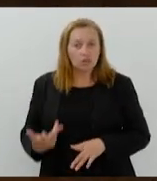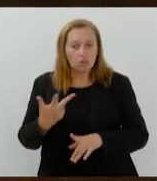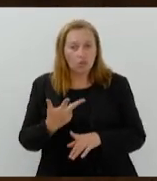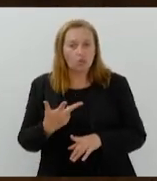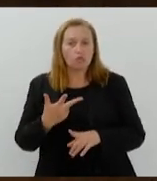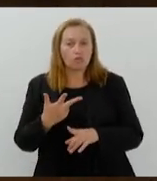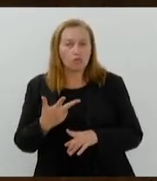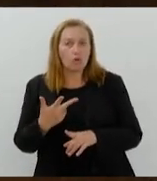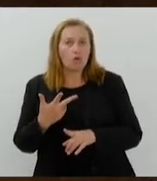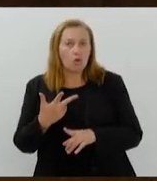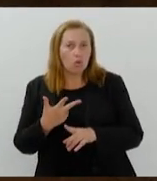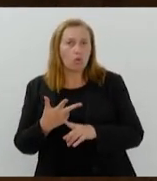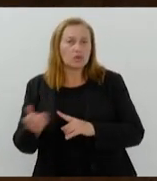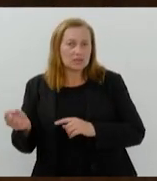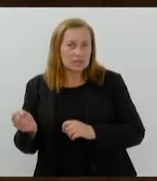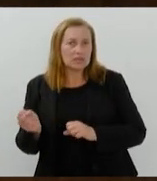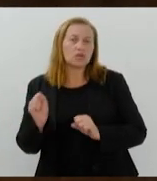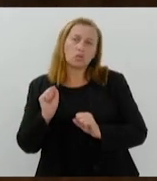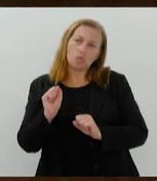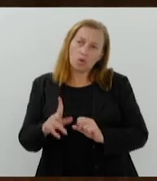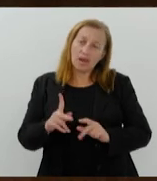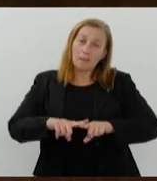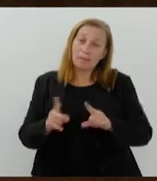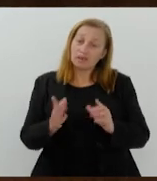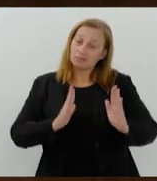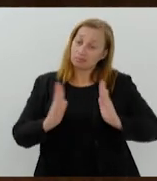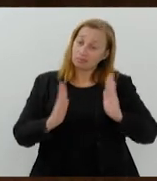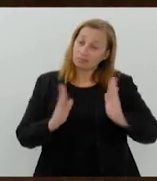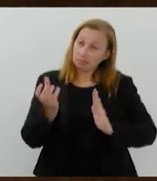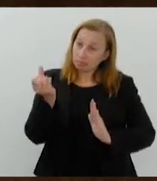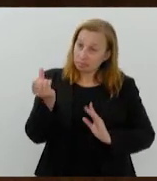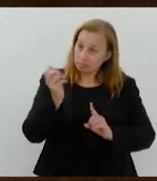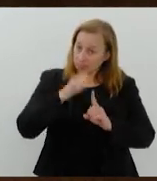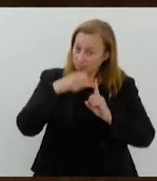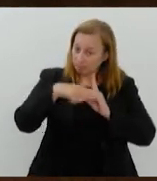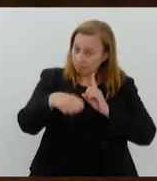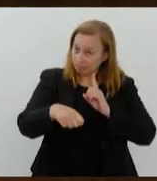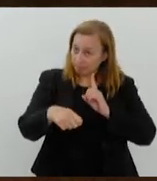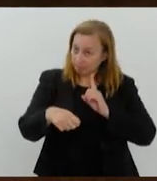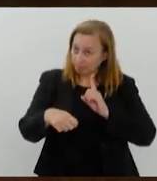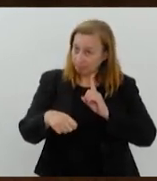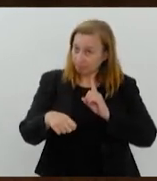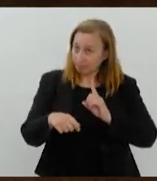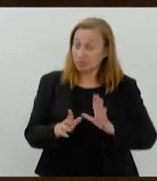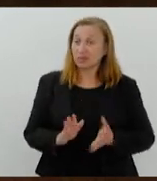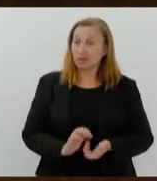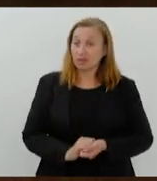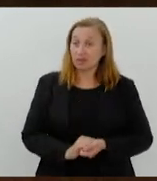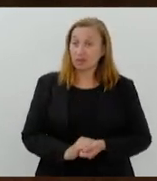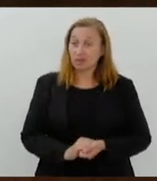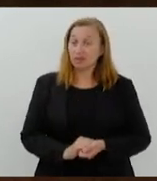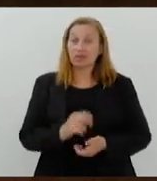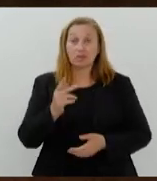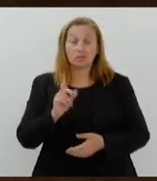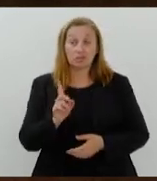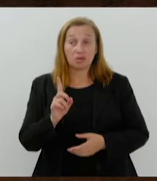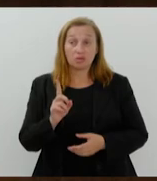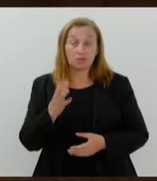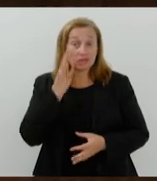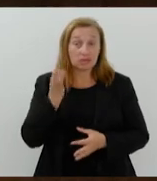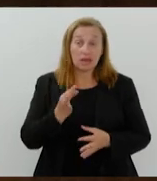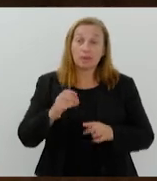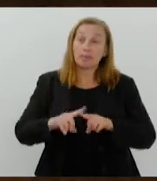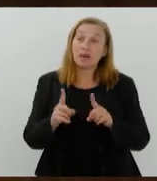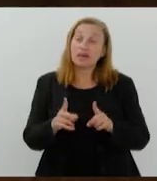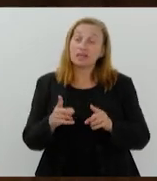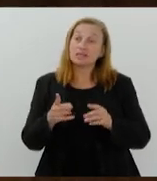o prazo que ele está dando de 6 meses, ou melhor, passaram para ele, porque ele não tem tecnicidade, por isso ele não trabalha com isso, o prazo